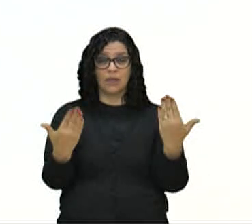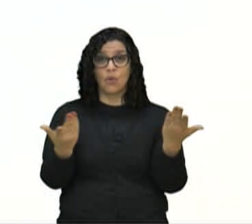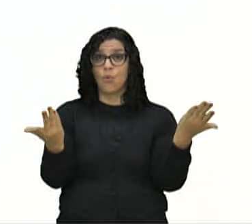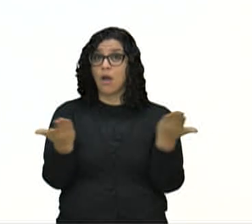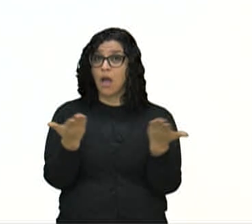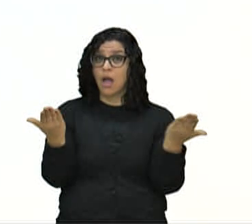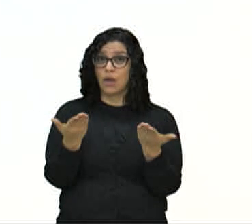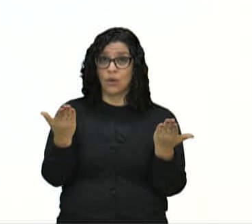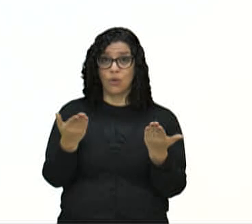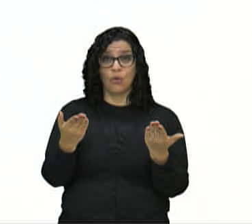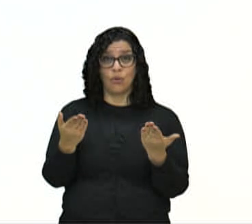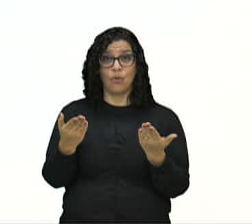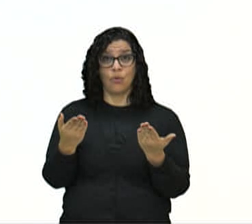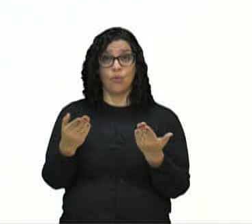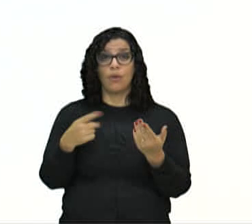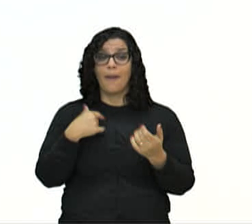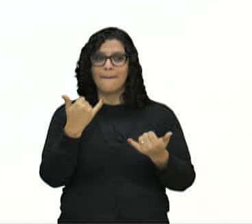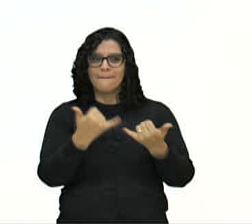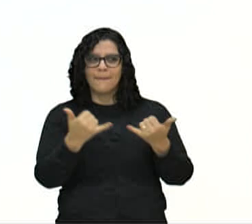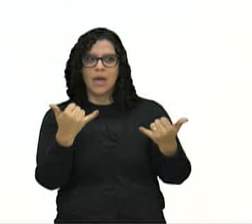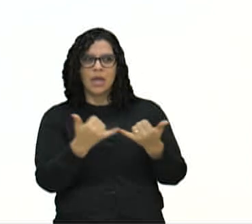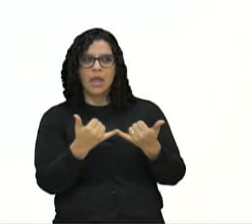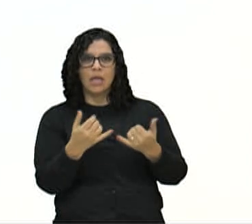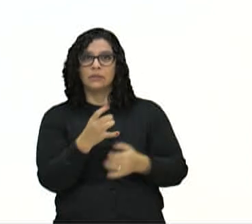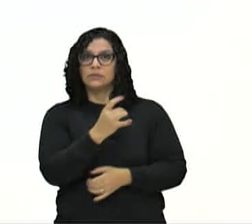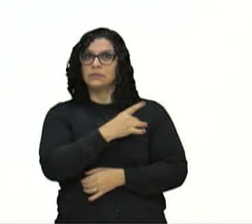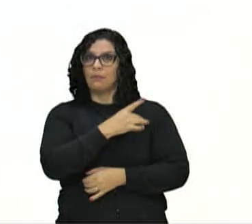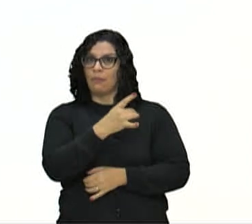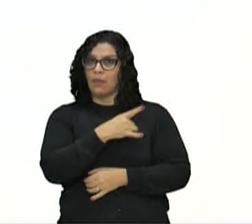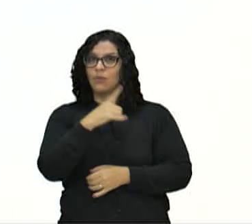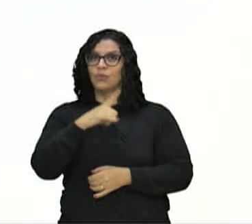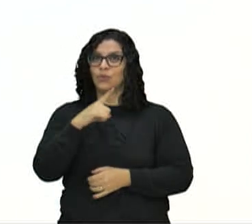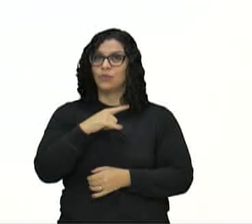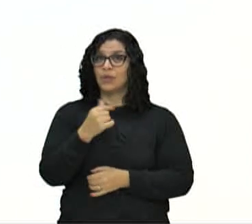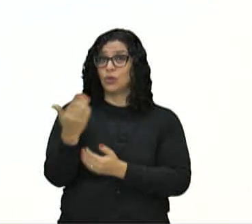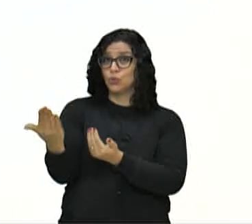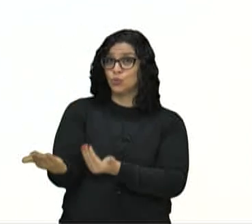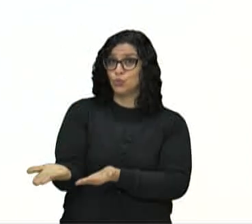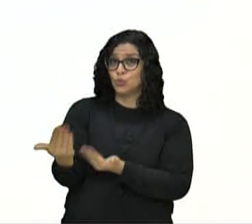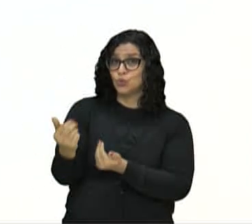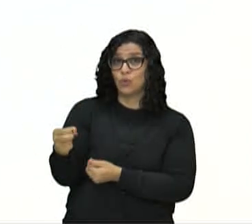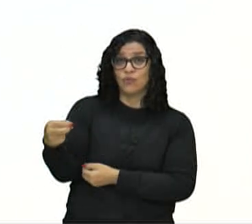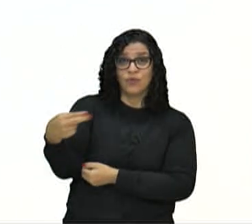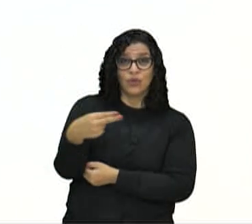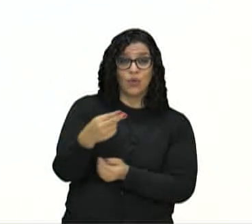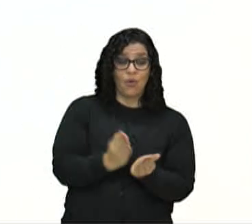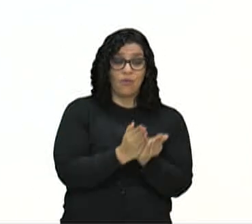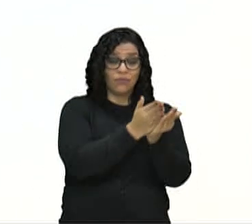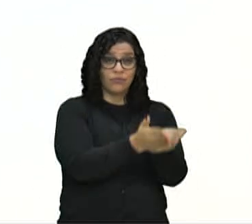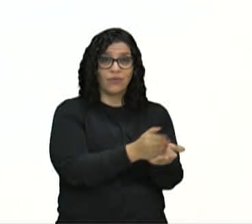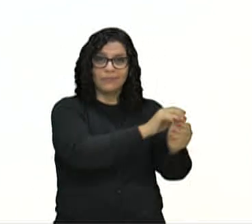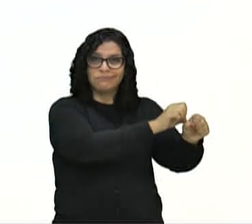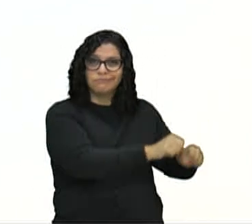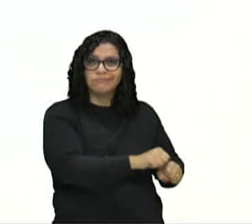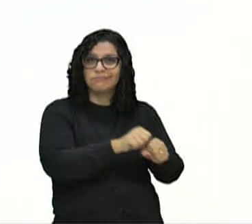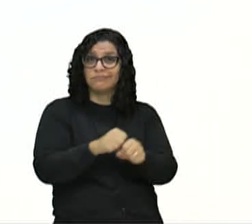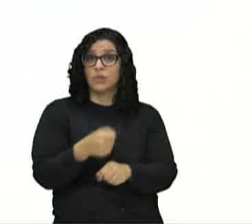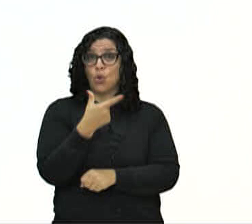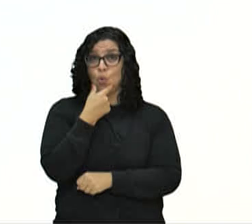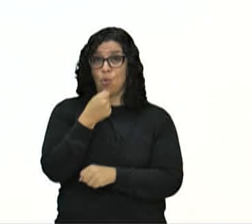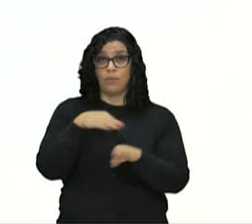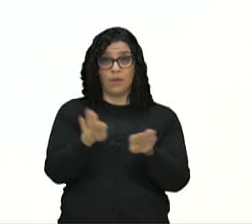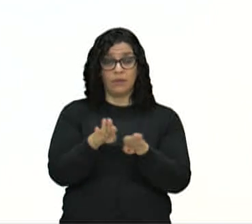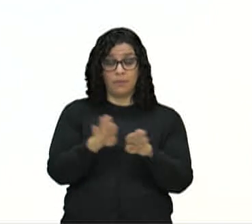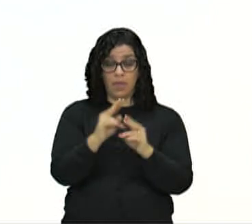Contudo, o espetáculo era de assombrar um marinheiro noviço. Há um homem que, como eu,